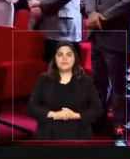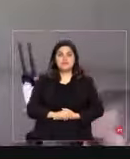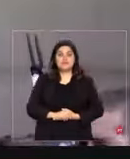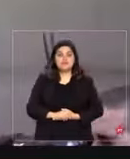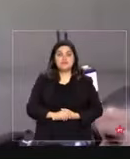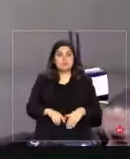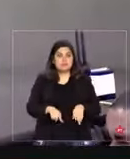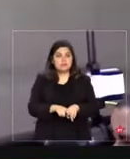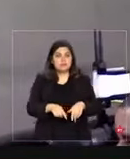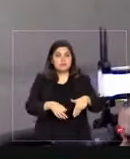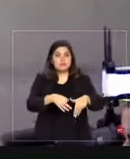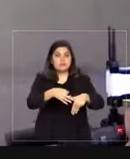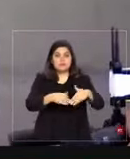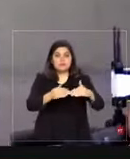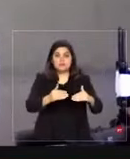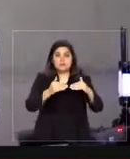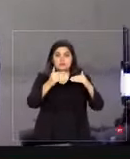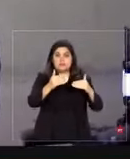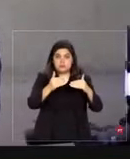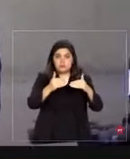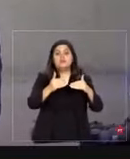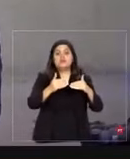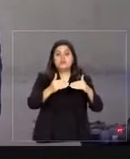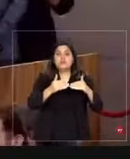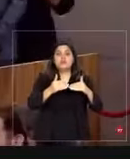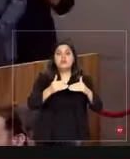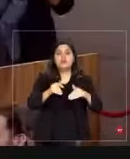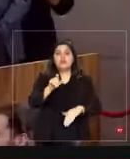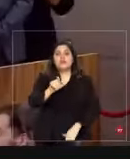Sua Excelência, o senhor ministro Raul Araújo.